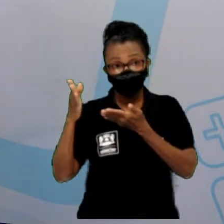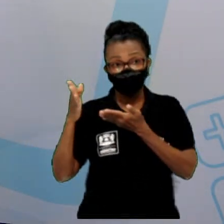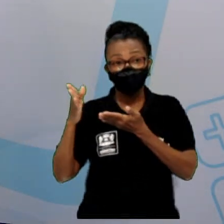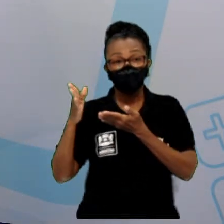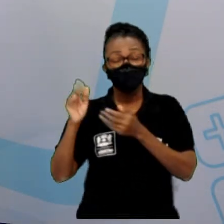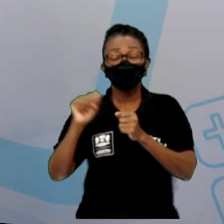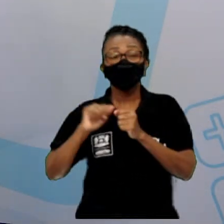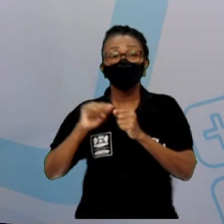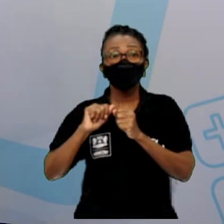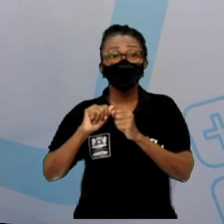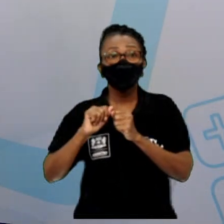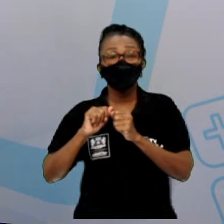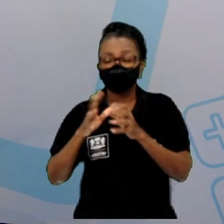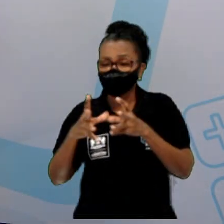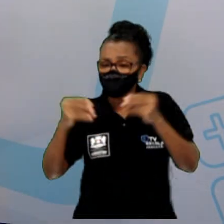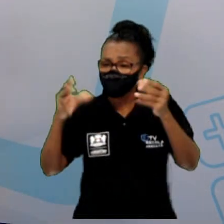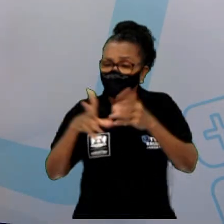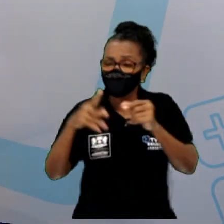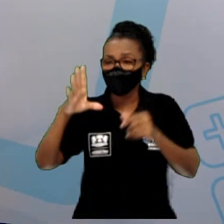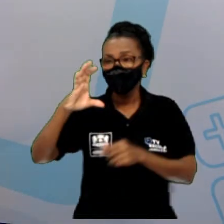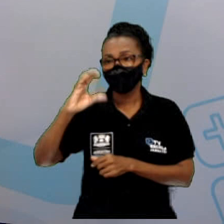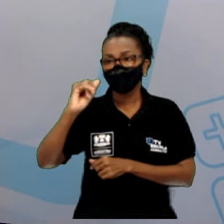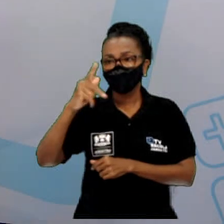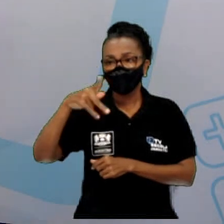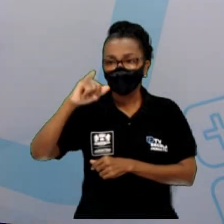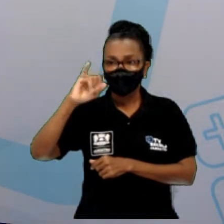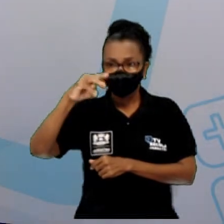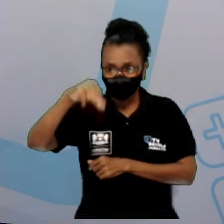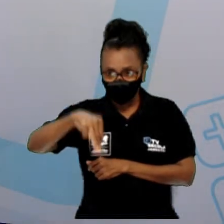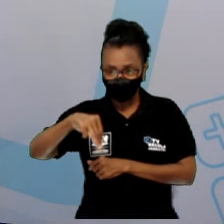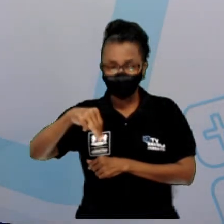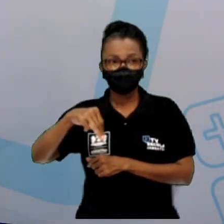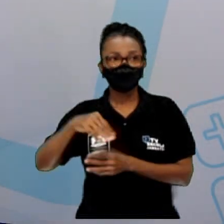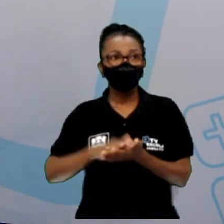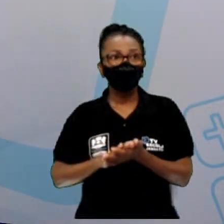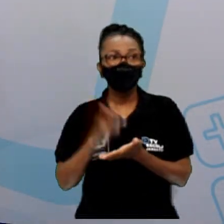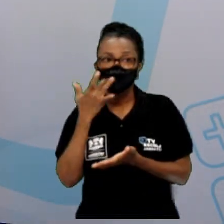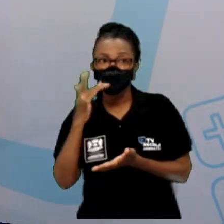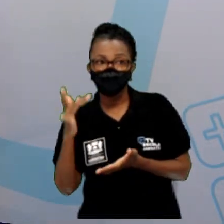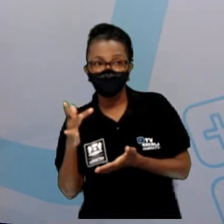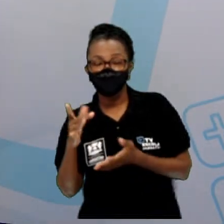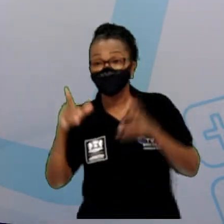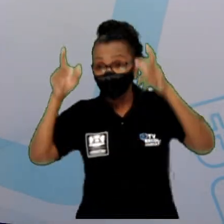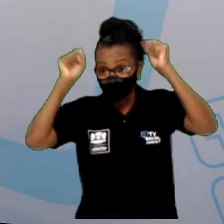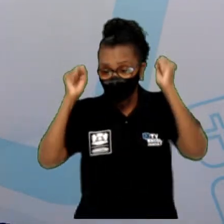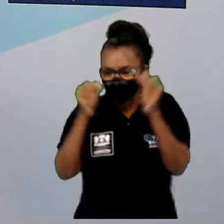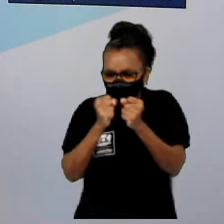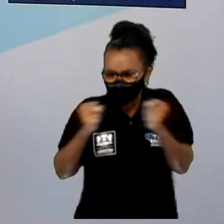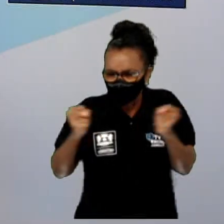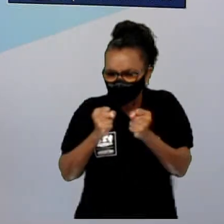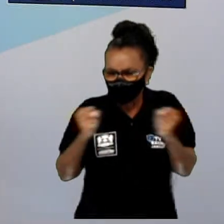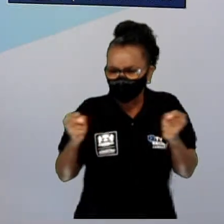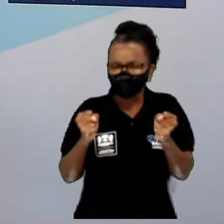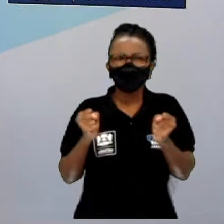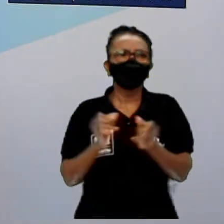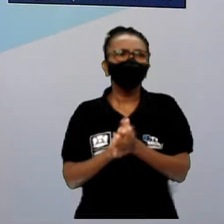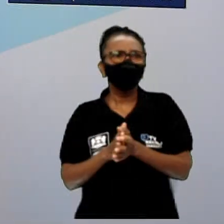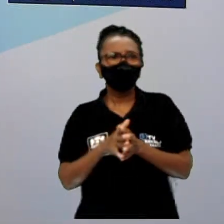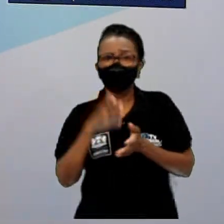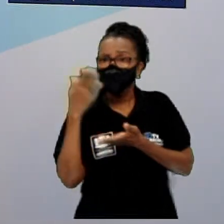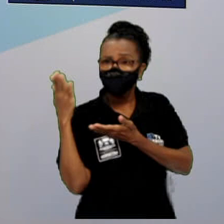de capim dourado, esse aqui foi feito com couro, esses daqui foram feitos